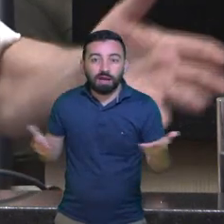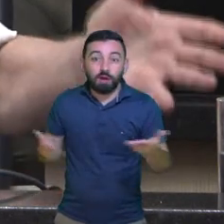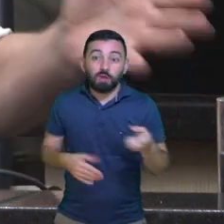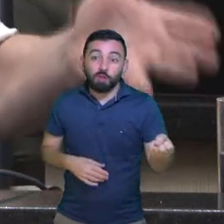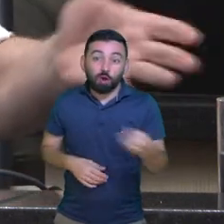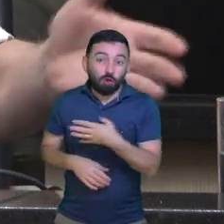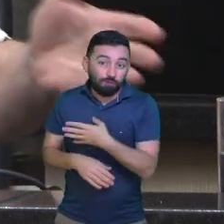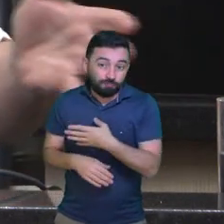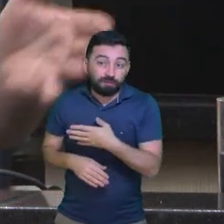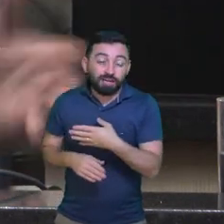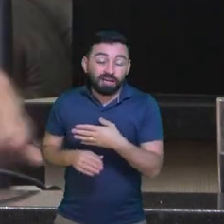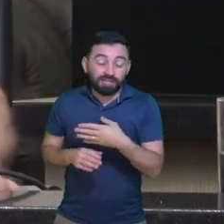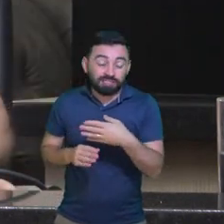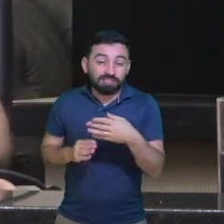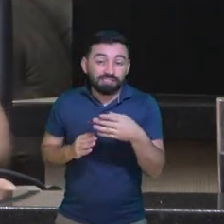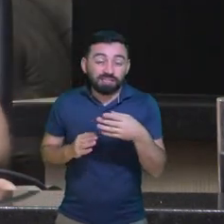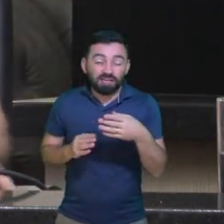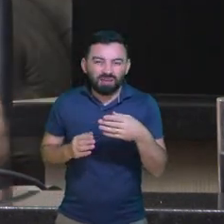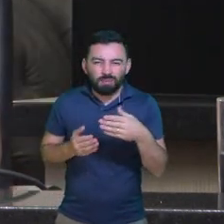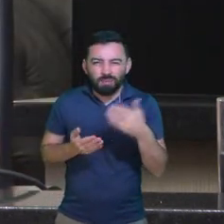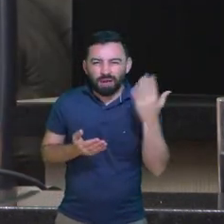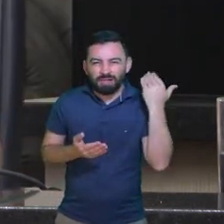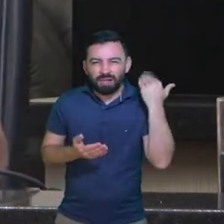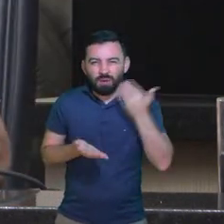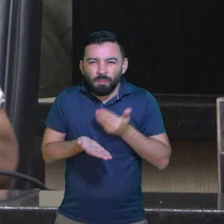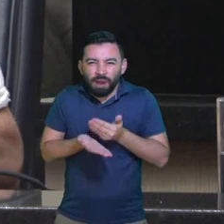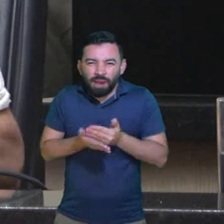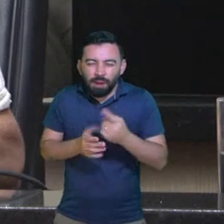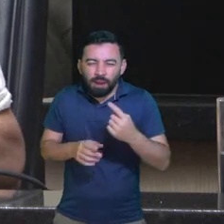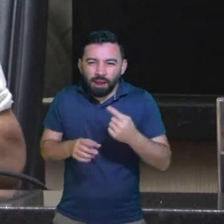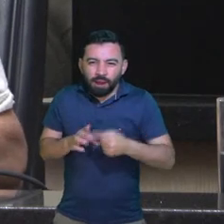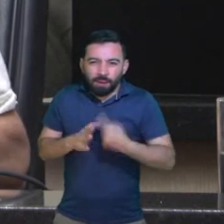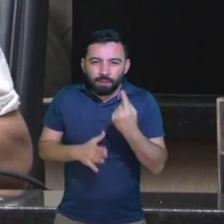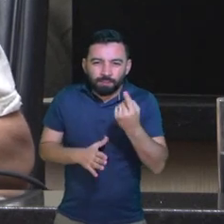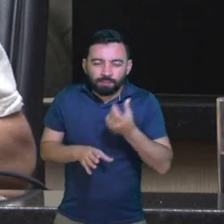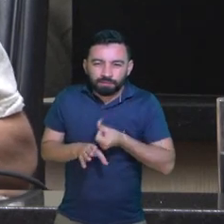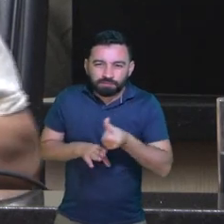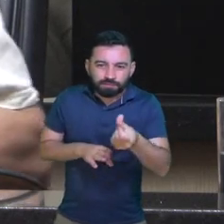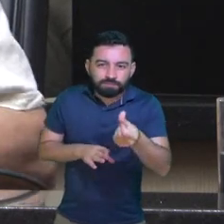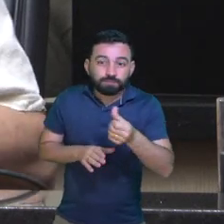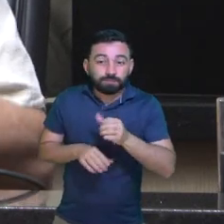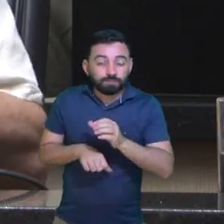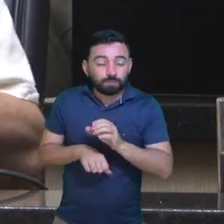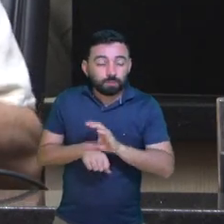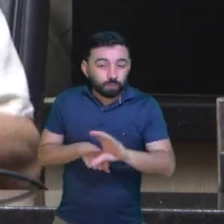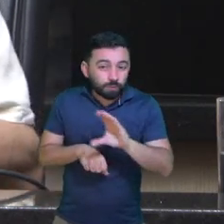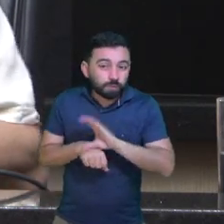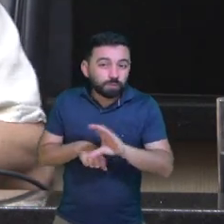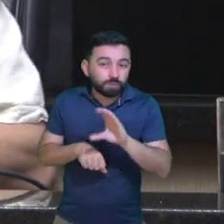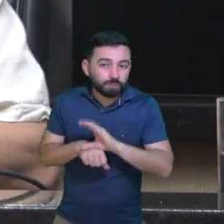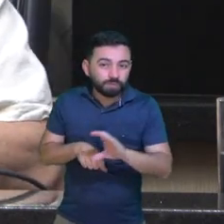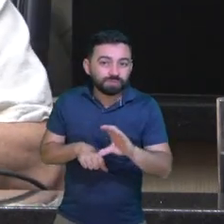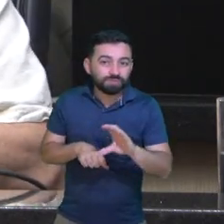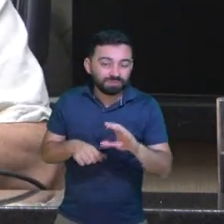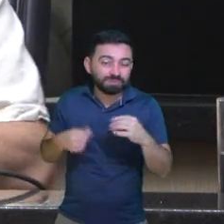diretrizes o estágio desde a primeira fase do curso né tá vamos precisar estar mais nas